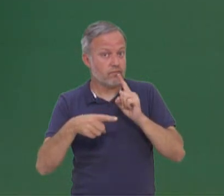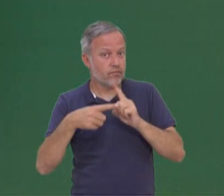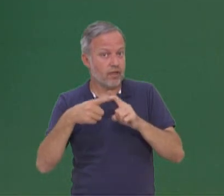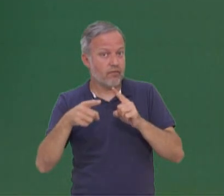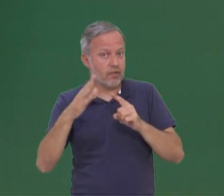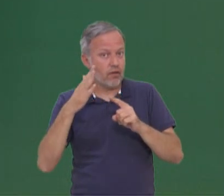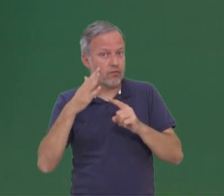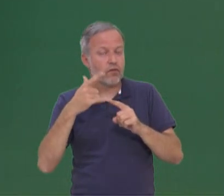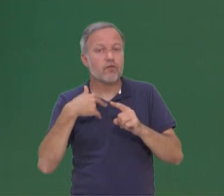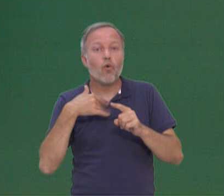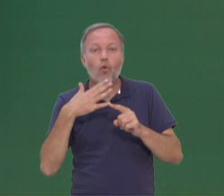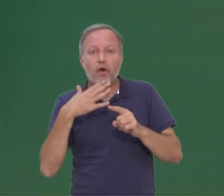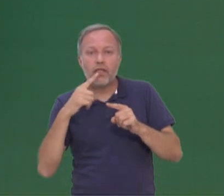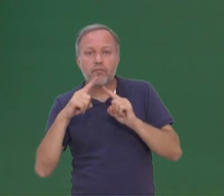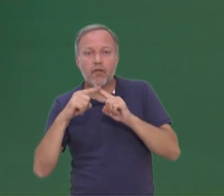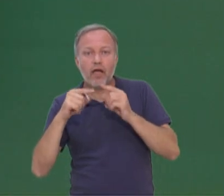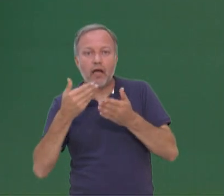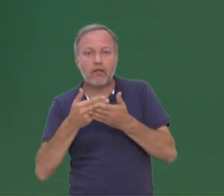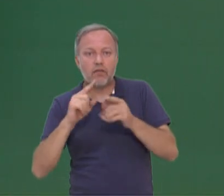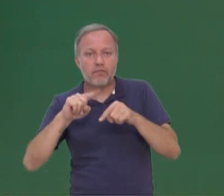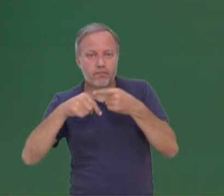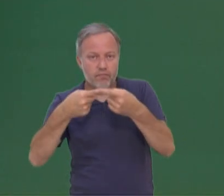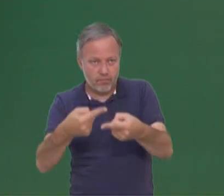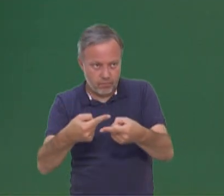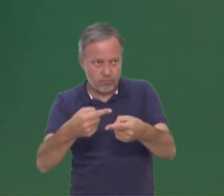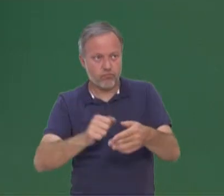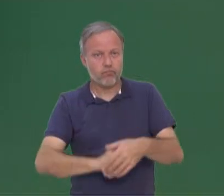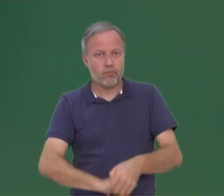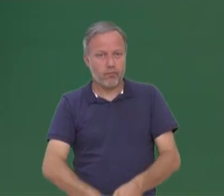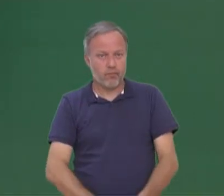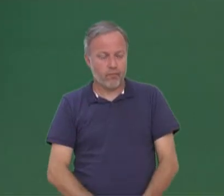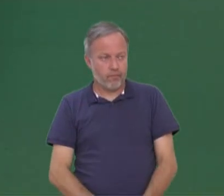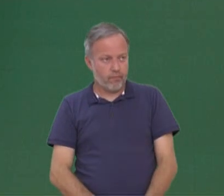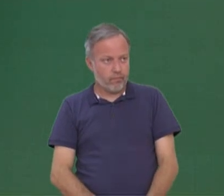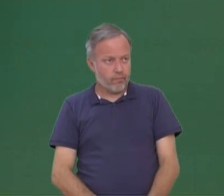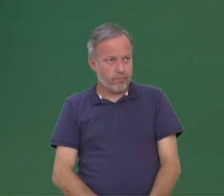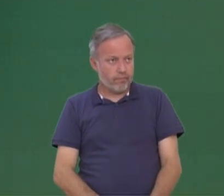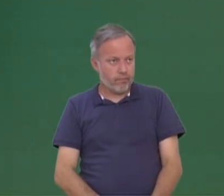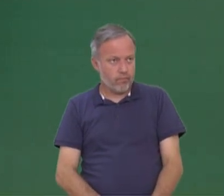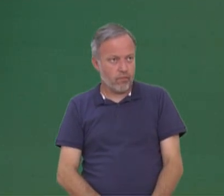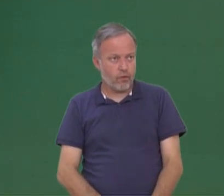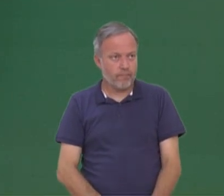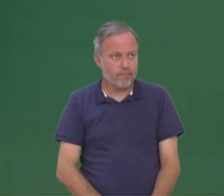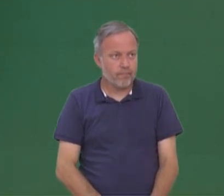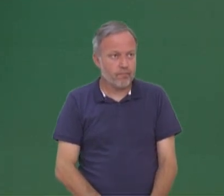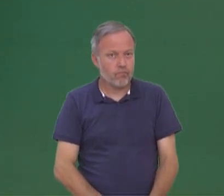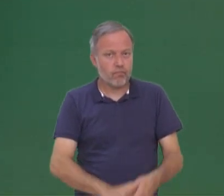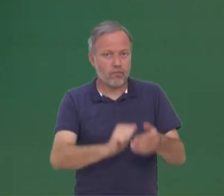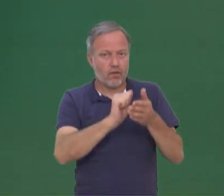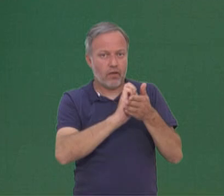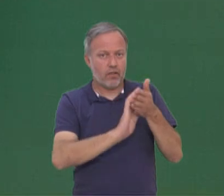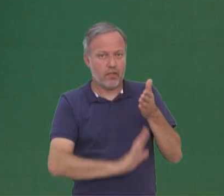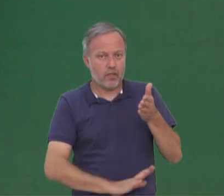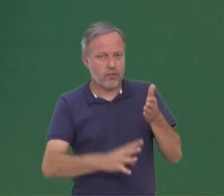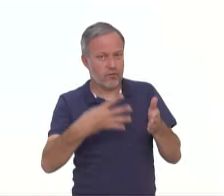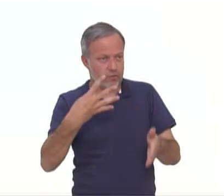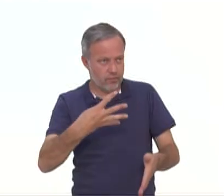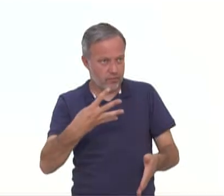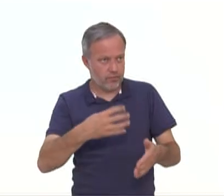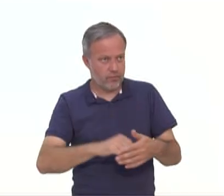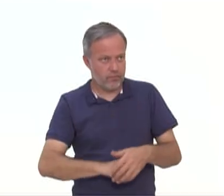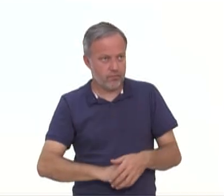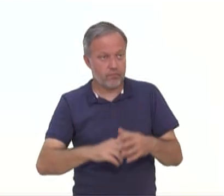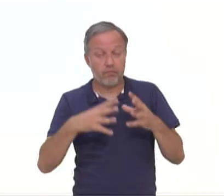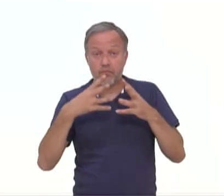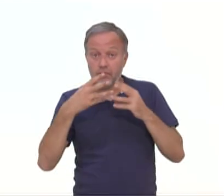pouco de conteúdos que estão vindo. Mas dava para você indicar a correta ainda assim. Mais um exercício para vocês.